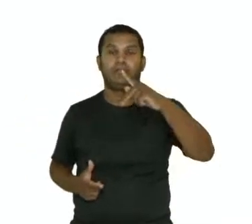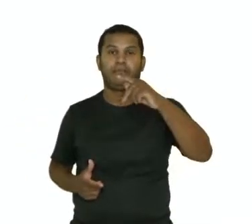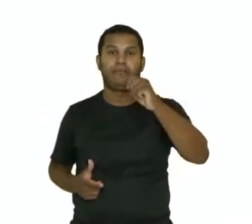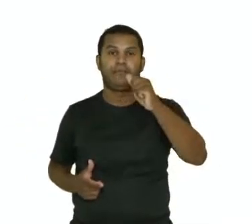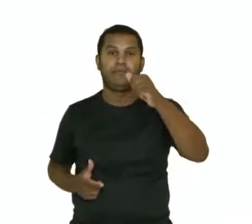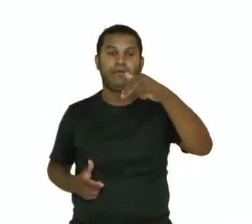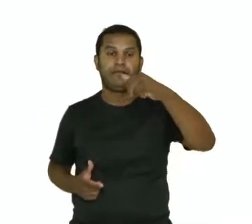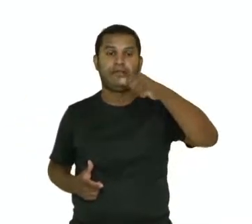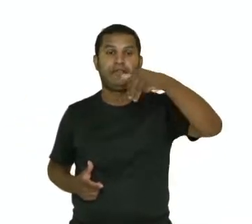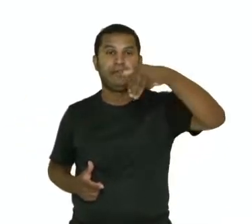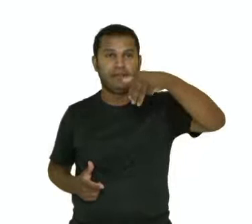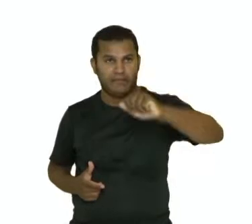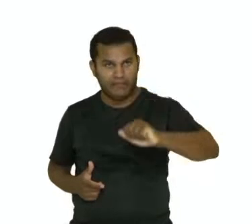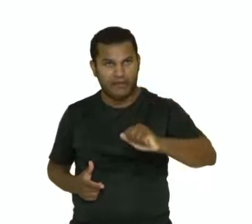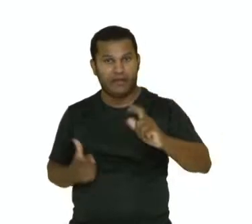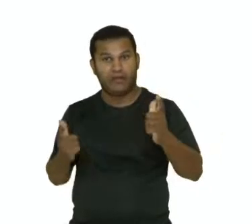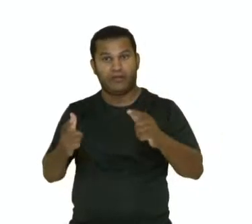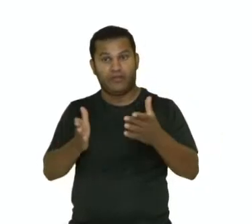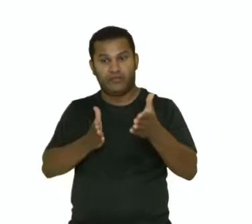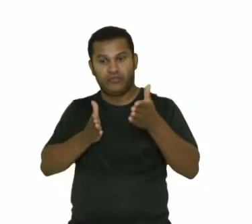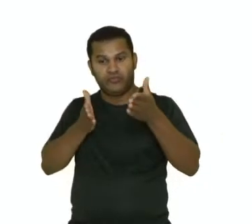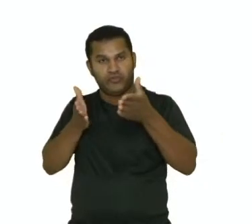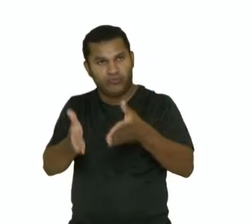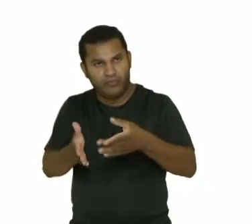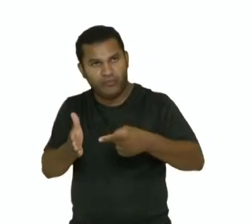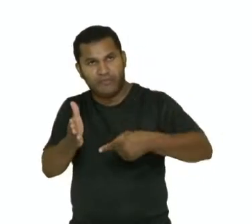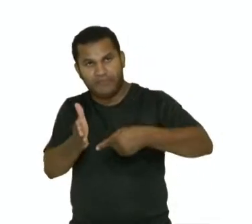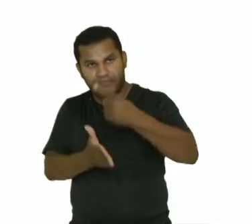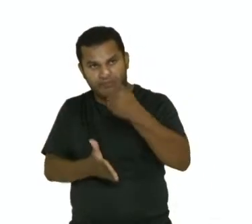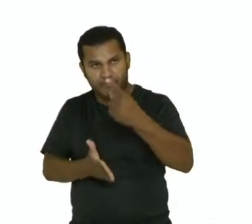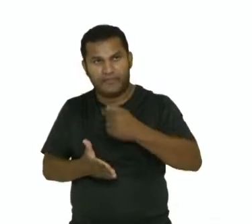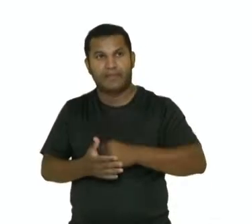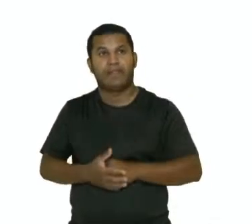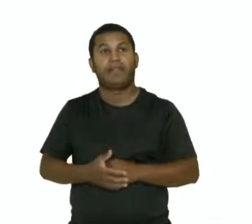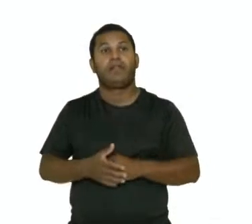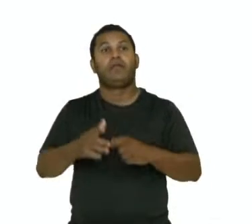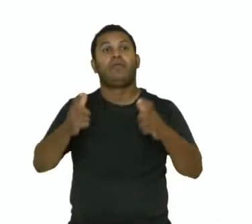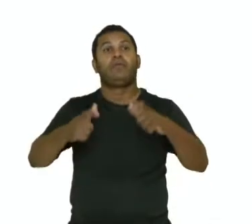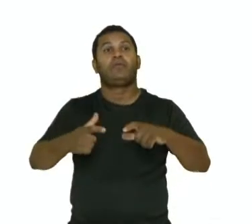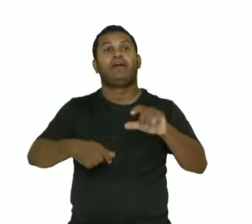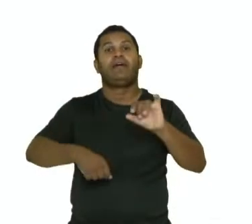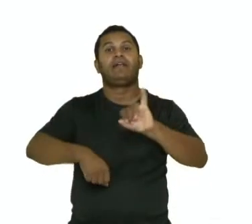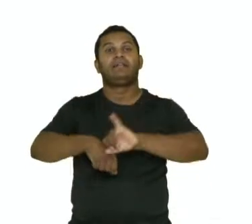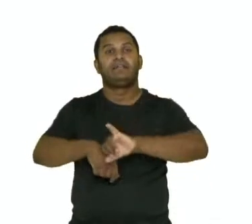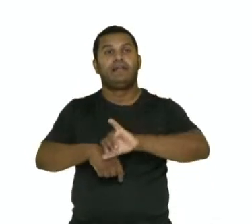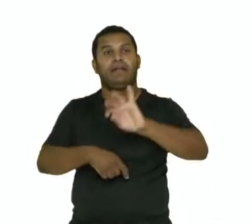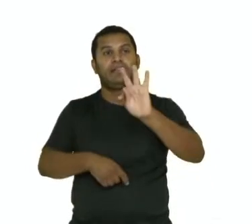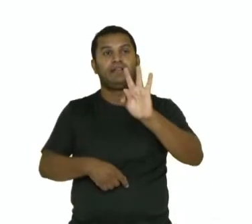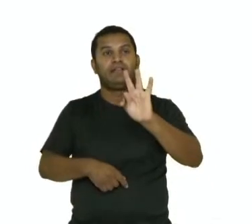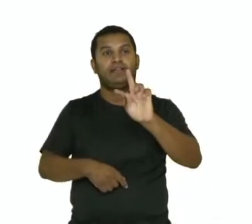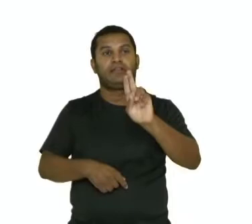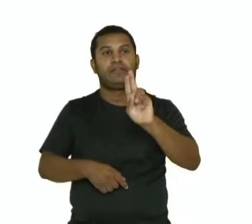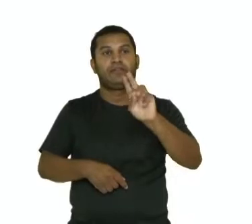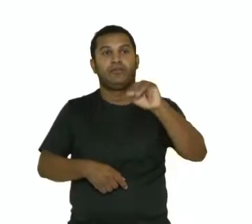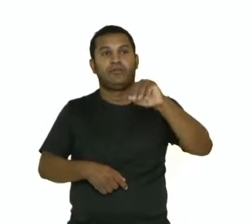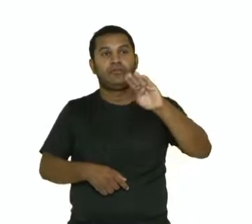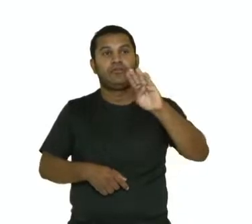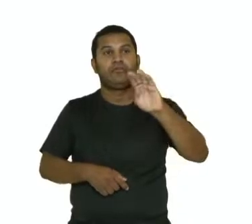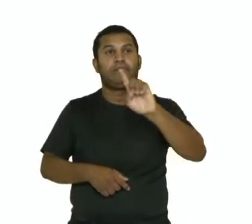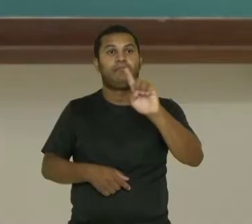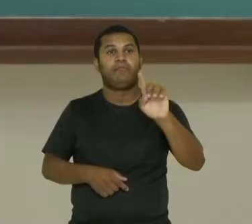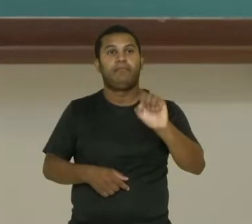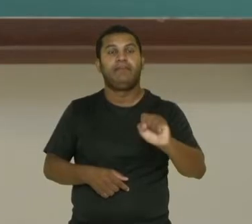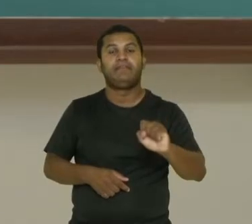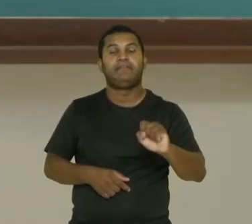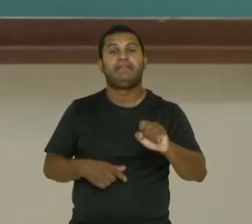ó, o desembarque de Pizarro em Tumbes em 1532, né, a Catedral de Lima, tá? Então veja,